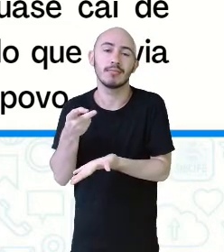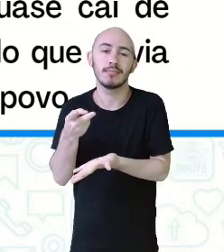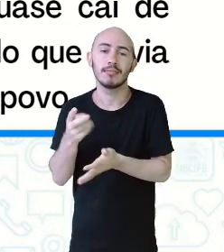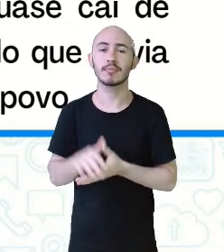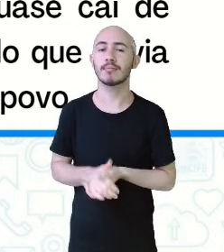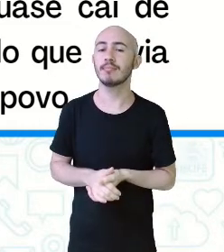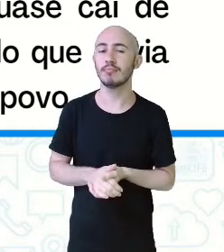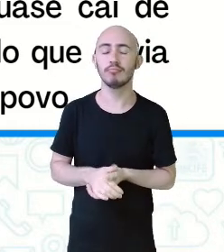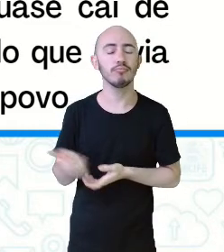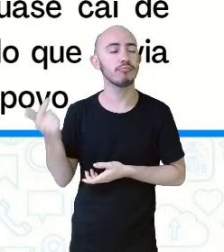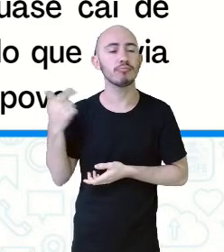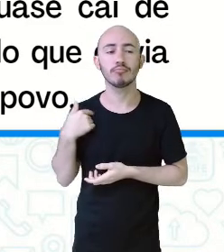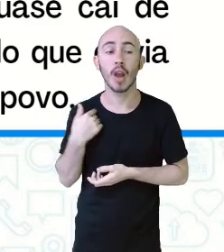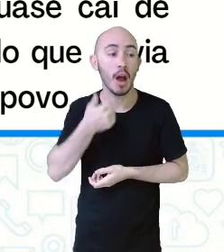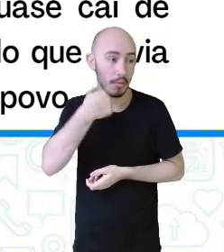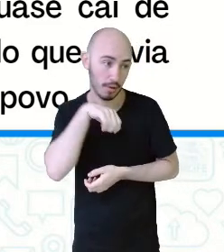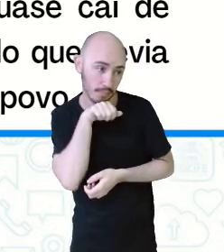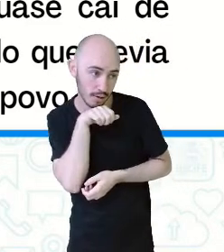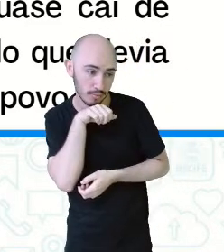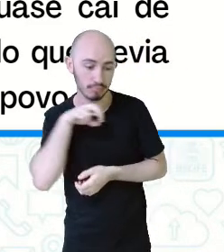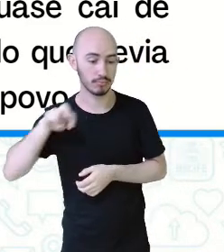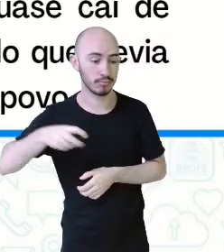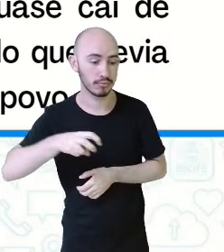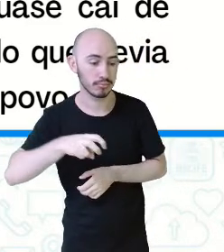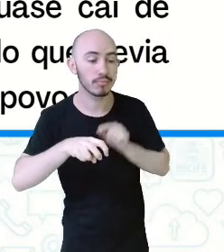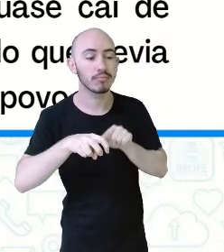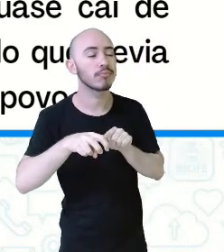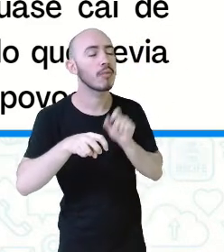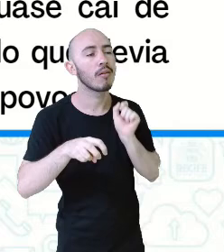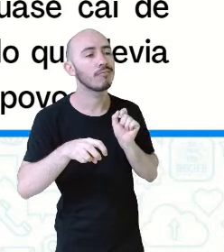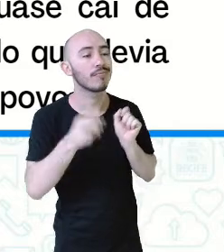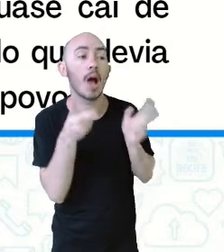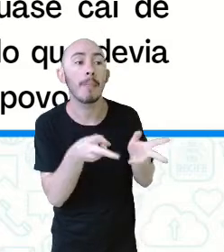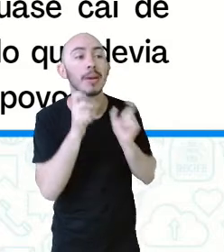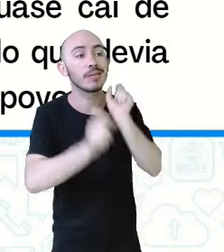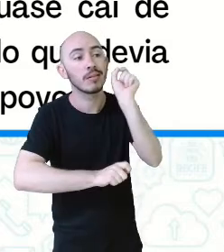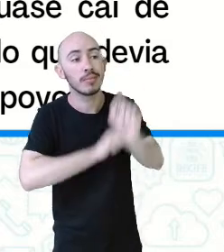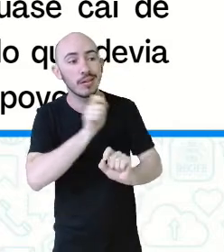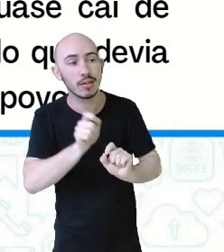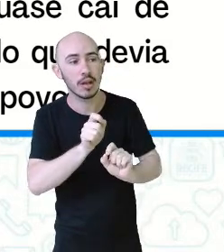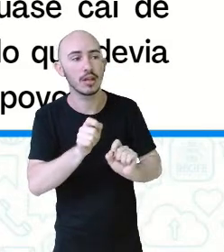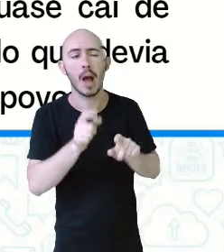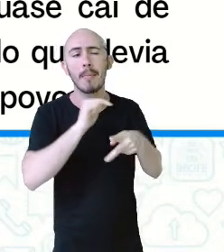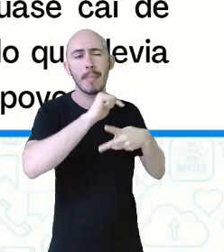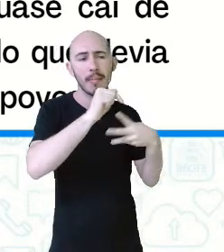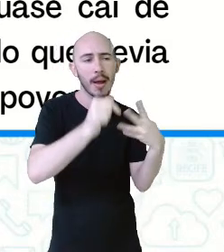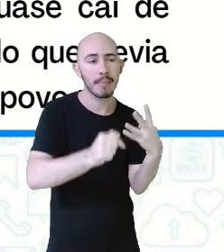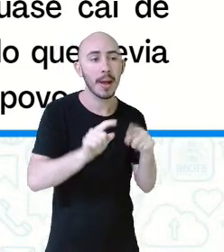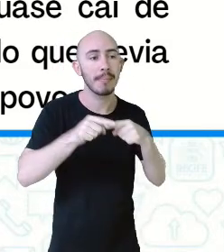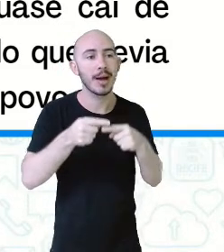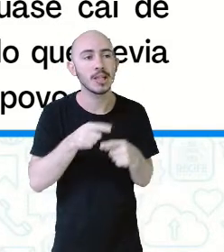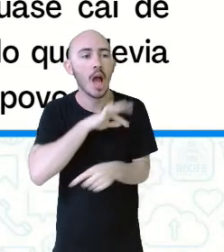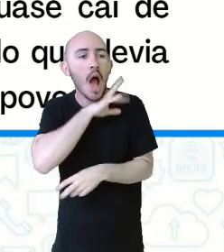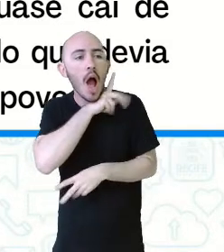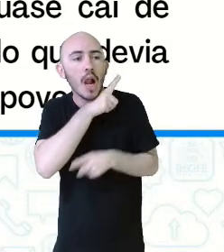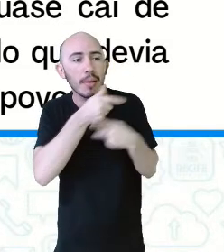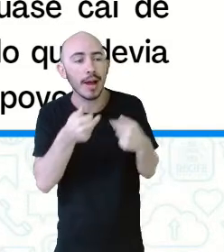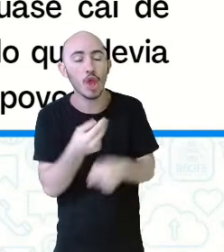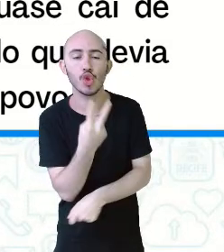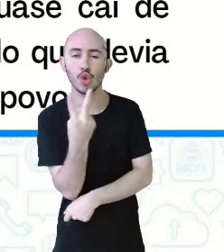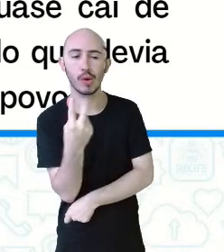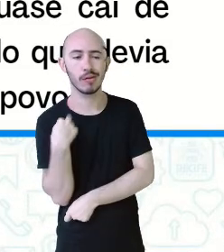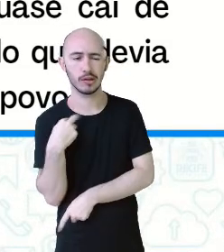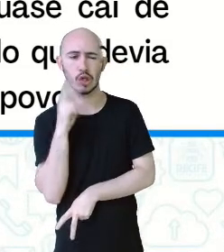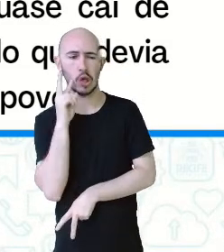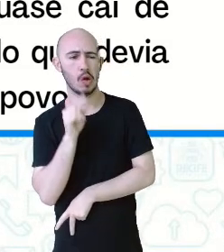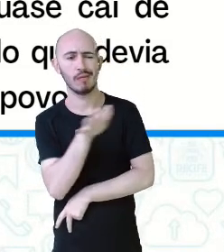Observei muita coisa interessante, disse ele, mas nada me impressionou tanto como 2 animais que vi no terreiro.